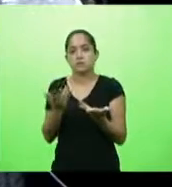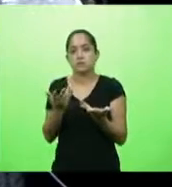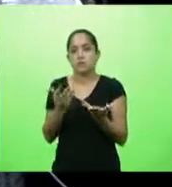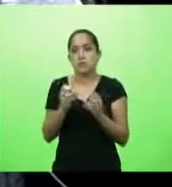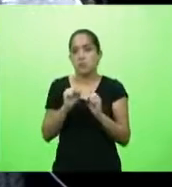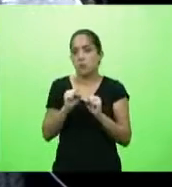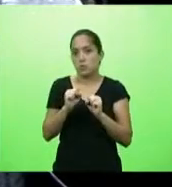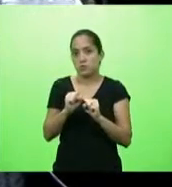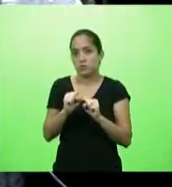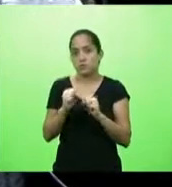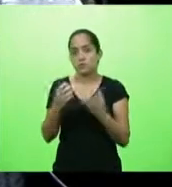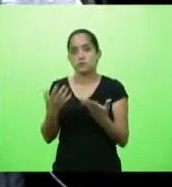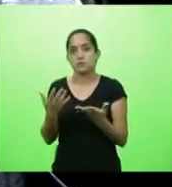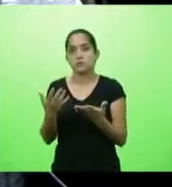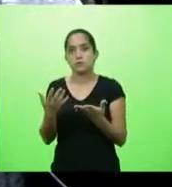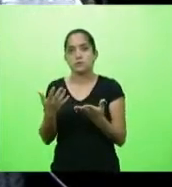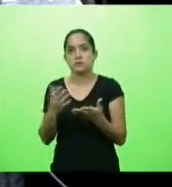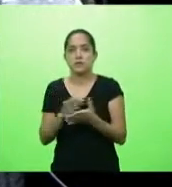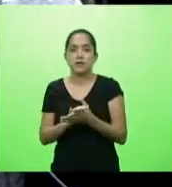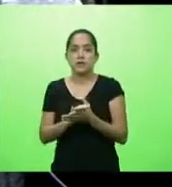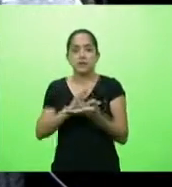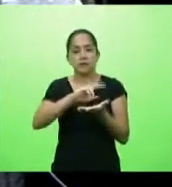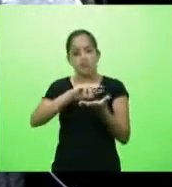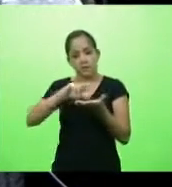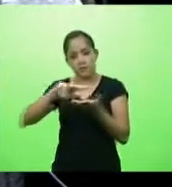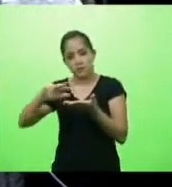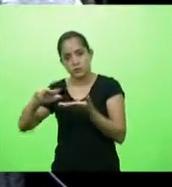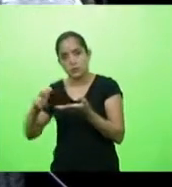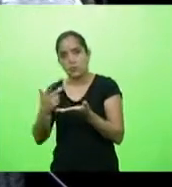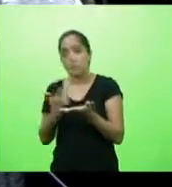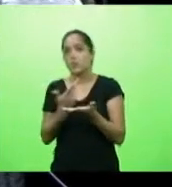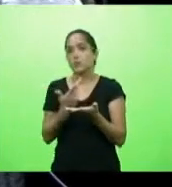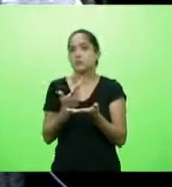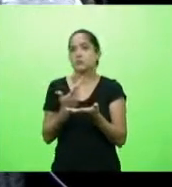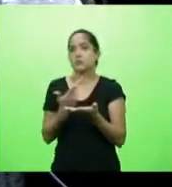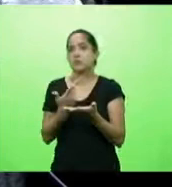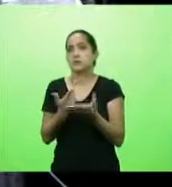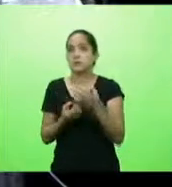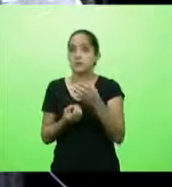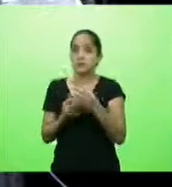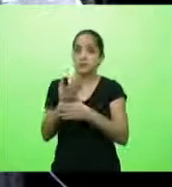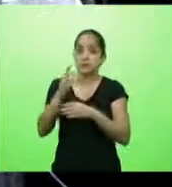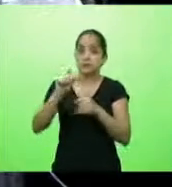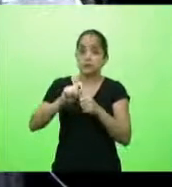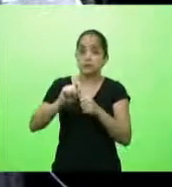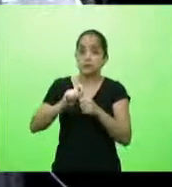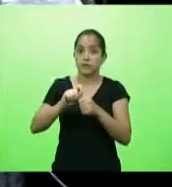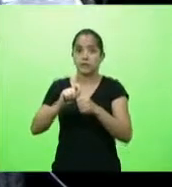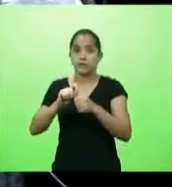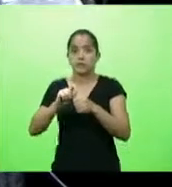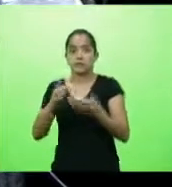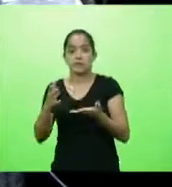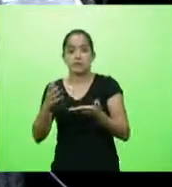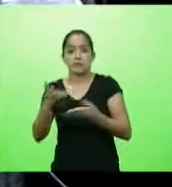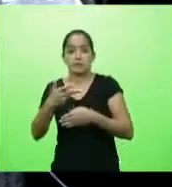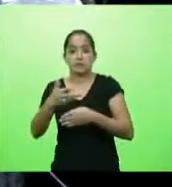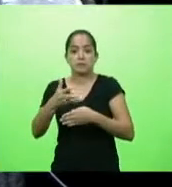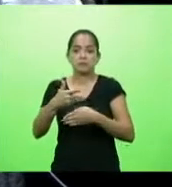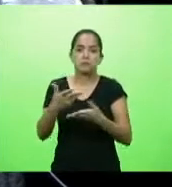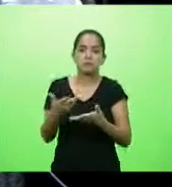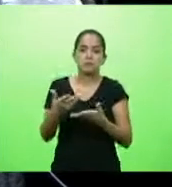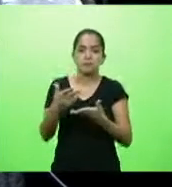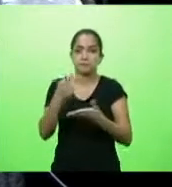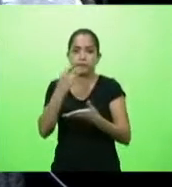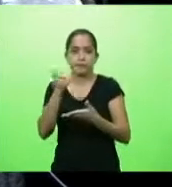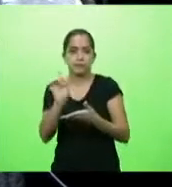lá as suas peculiaridades de ter sido feita às pressas, mas ninguém que está dizendo que não é para existir, que não é para